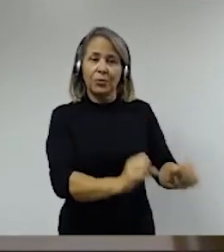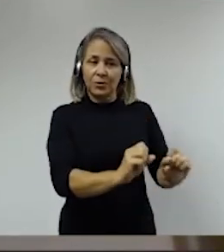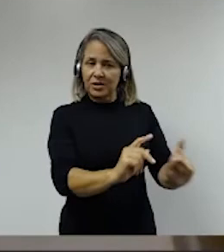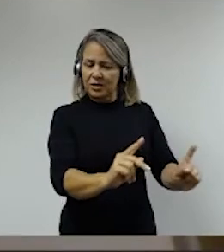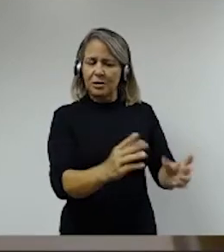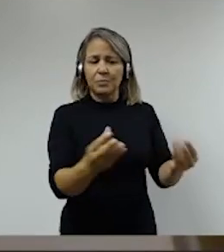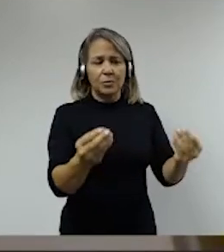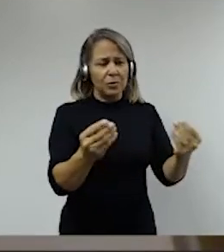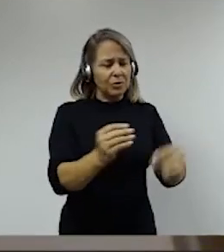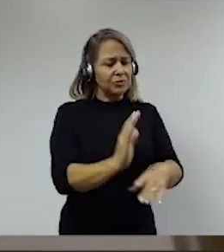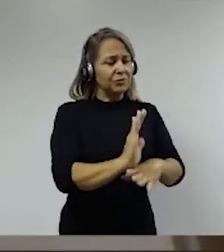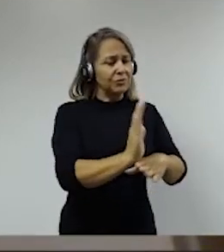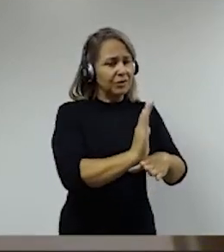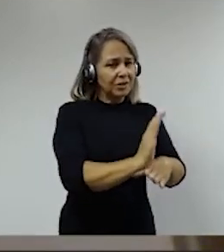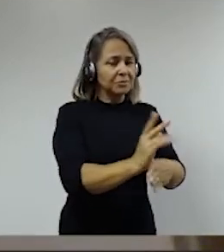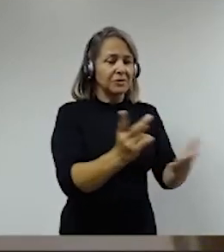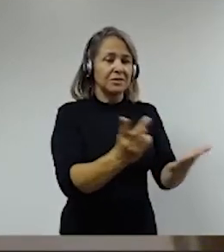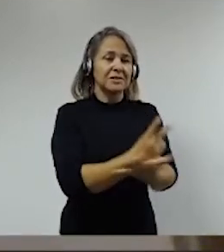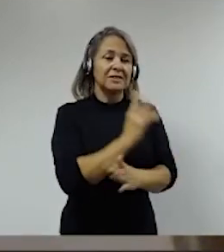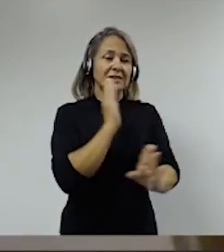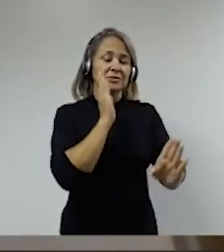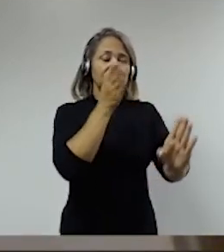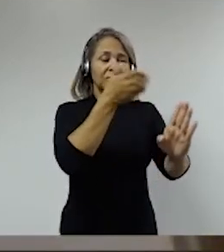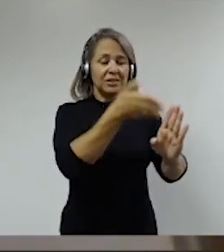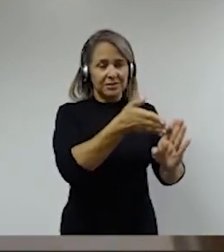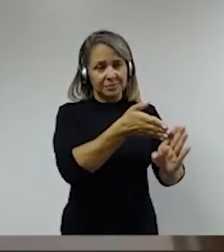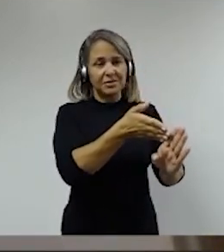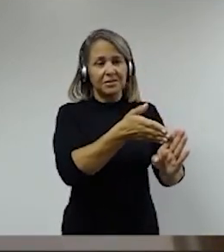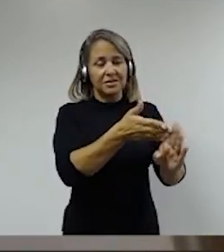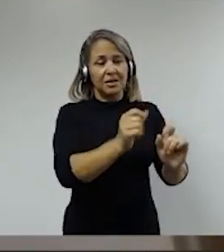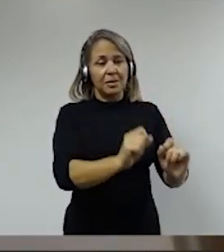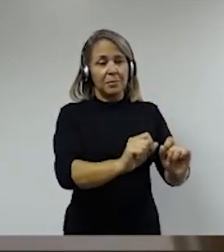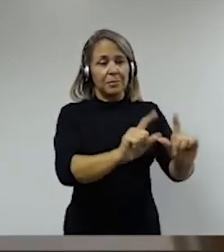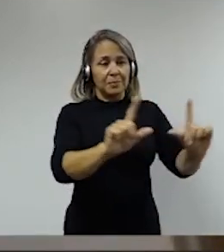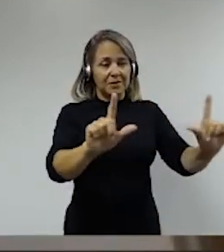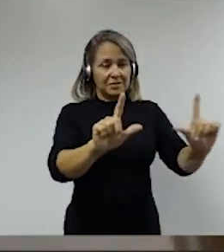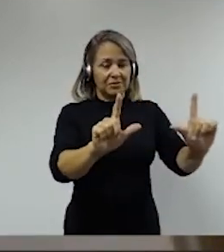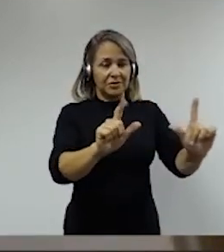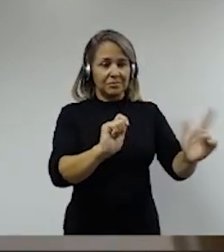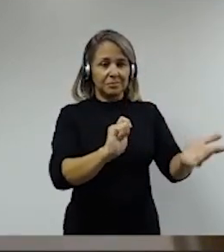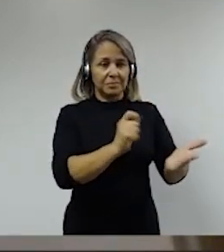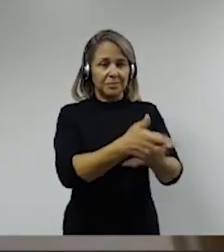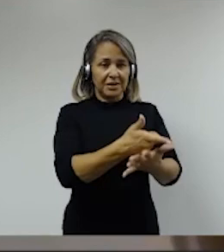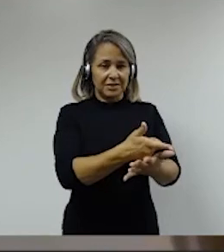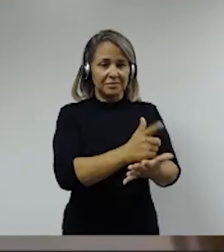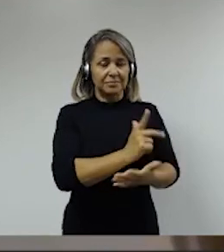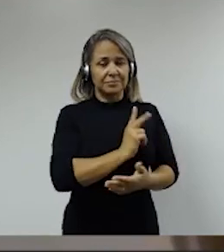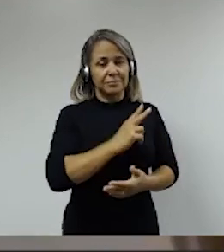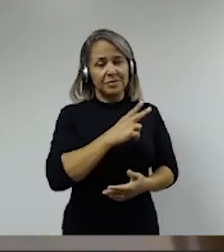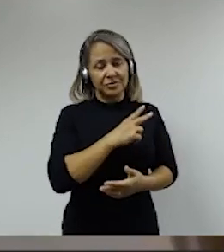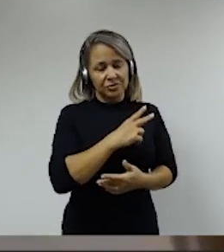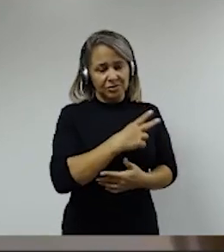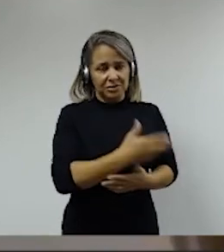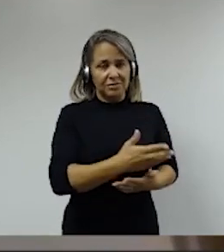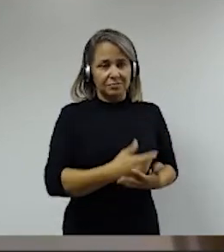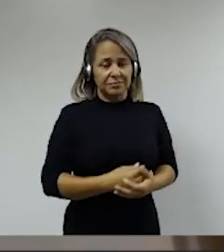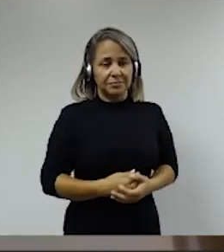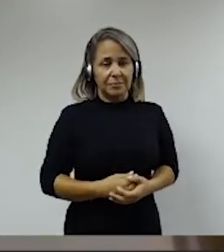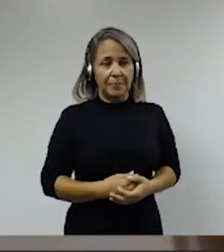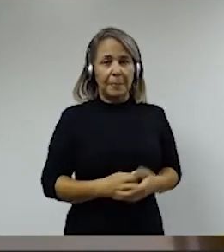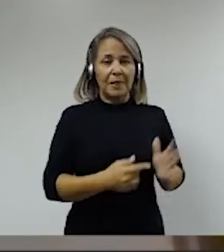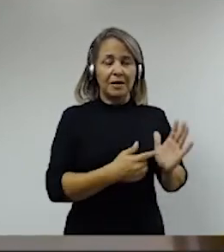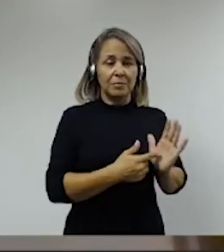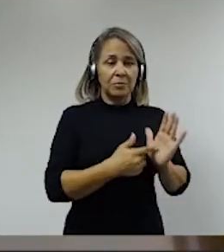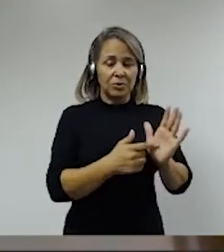muitos filmes e muitas produções vão ser realizadas diretamente pelas plataformas e para as plataformas, né? O que traz